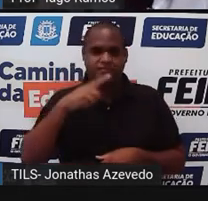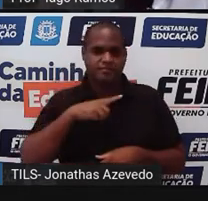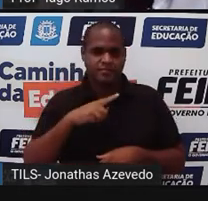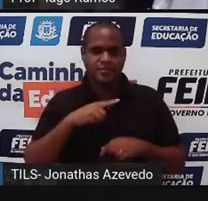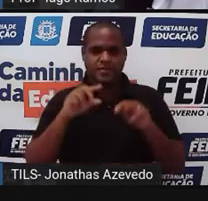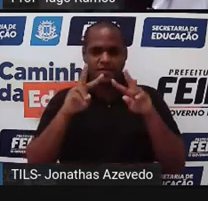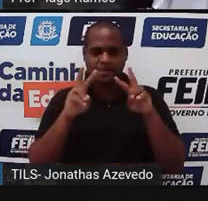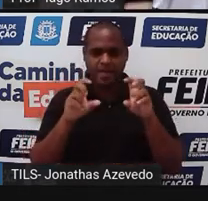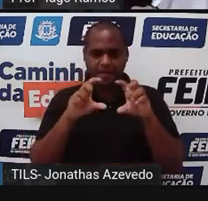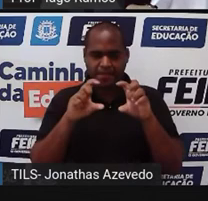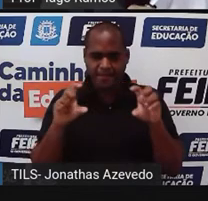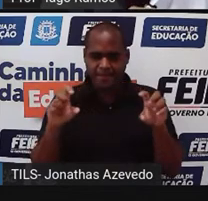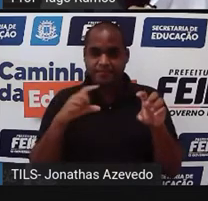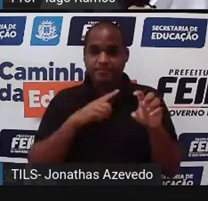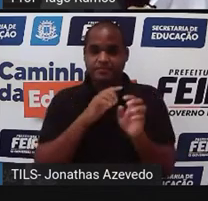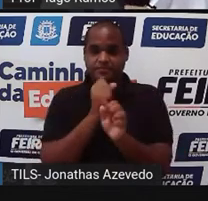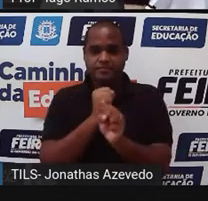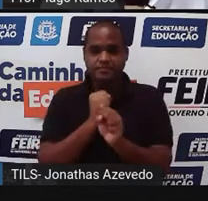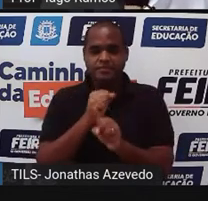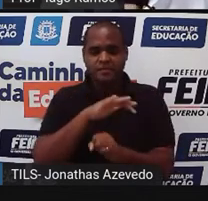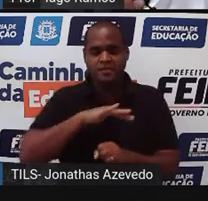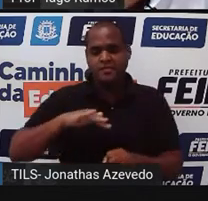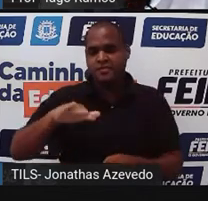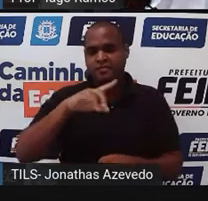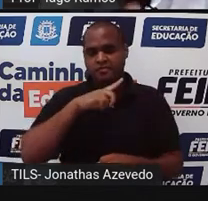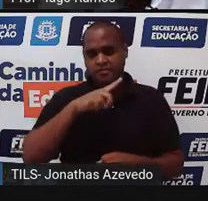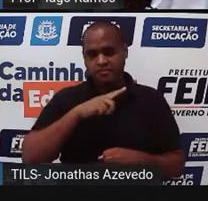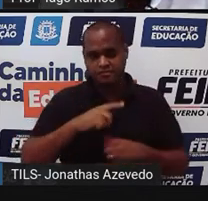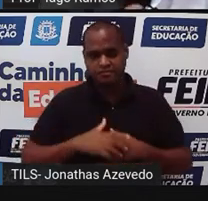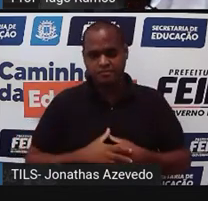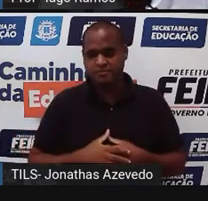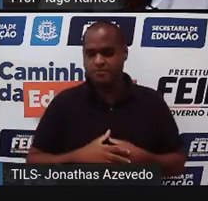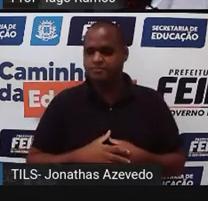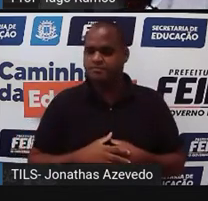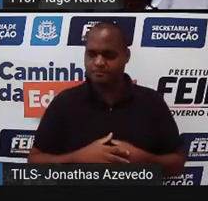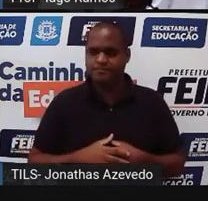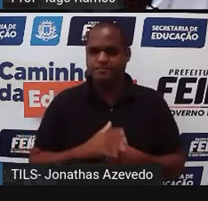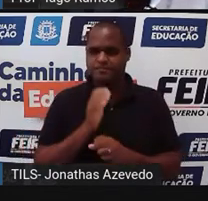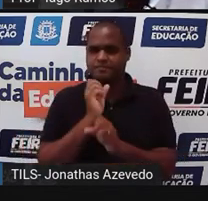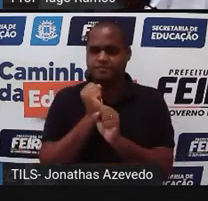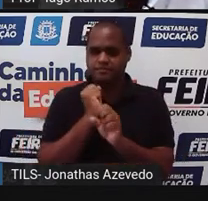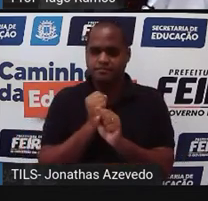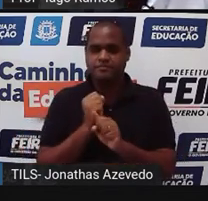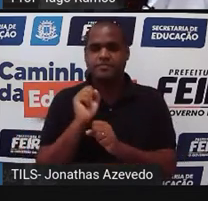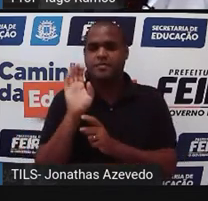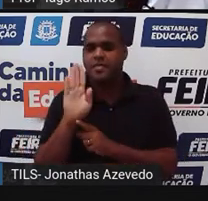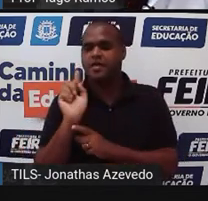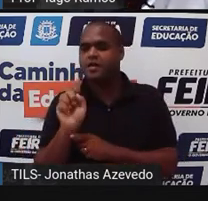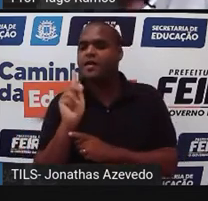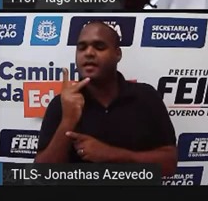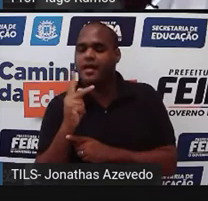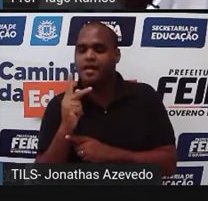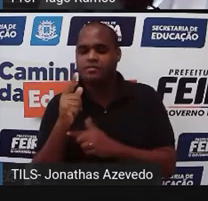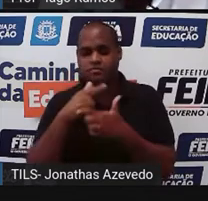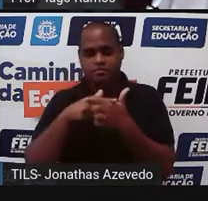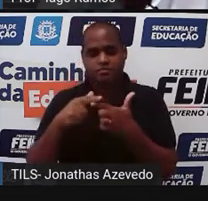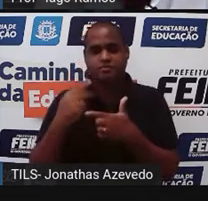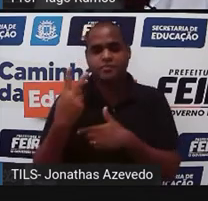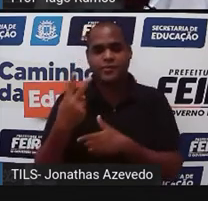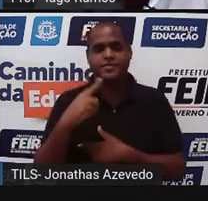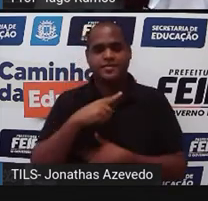essa expressão Zinha do cálculo de área de triângulo sair pega aí ó B vezes H / 2